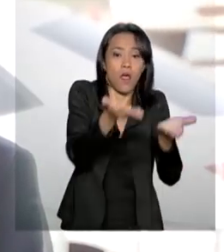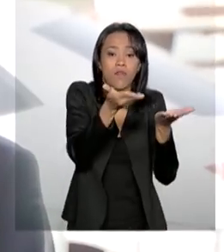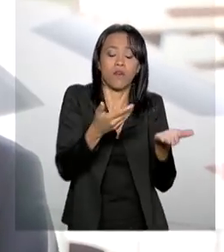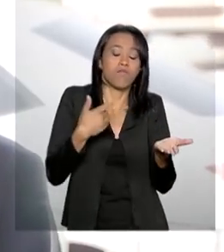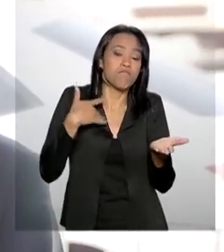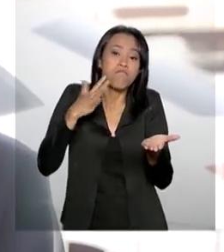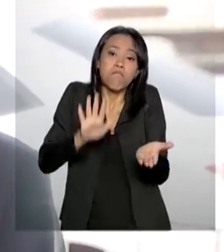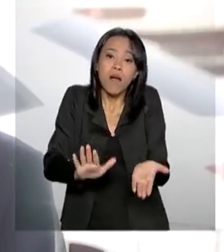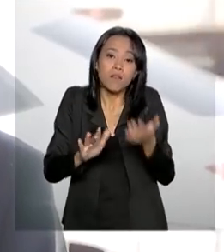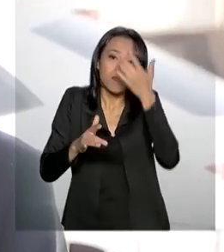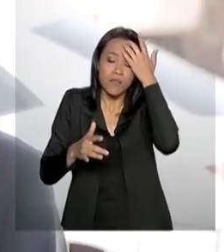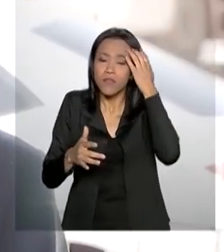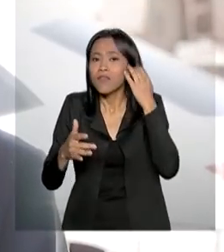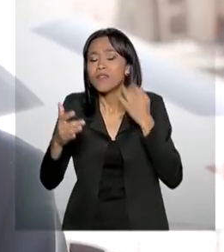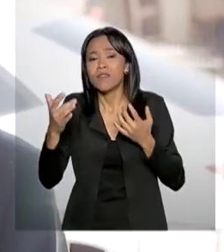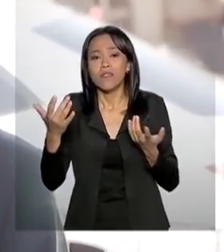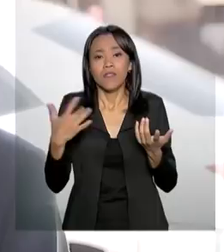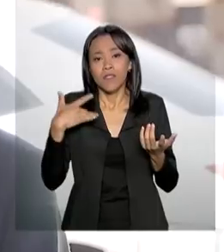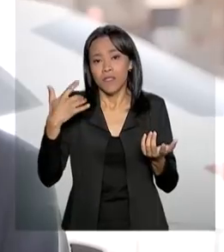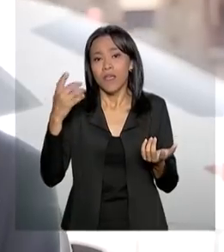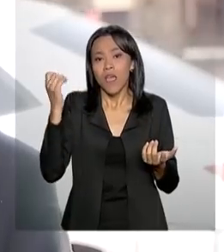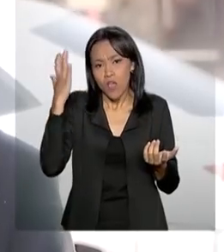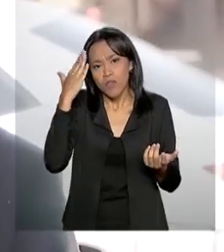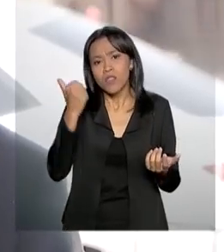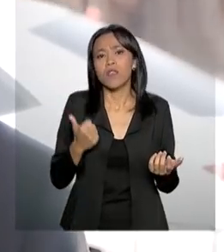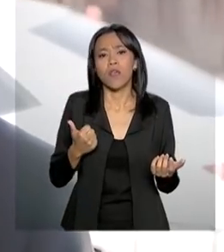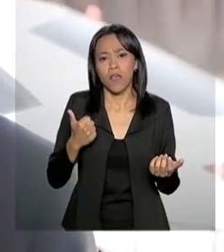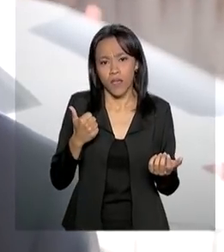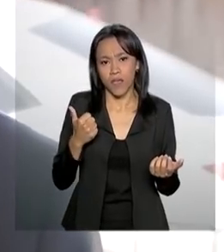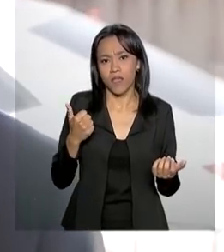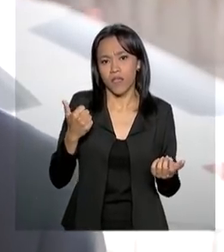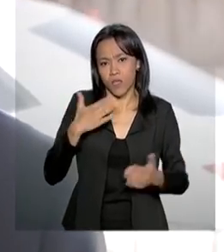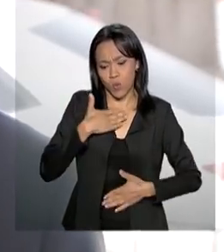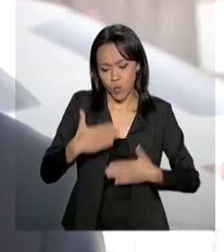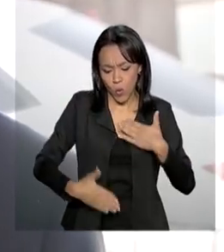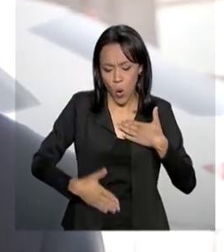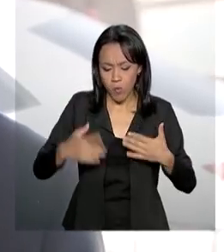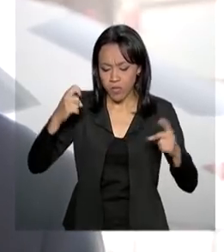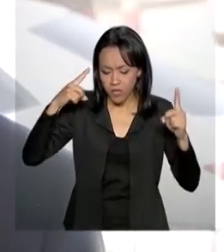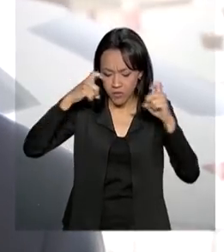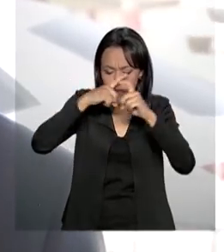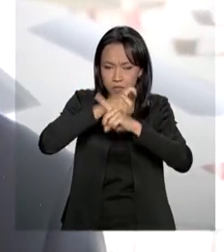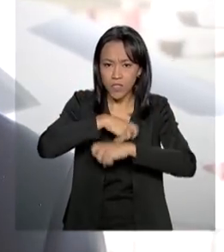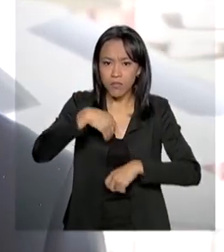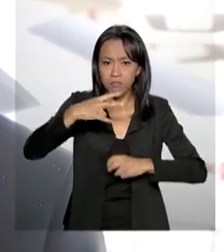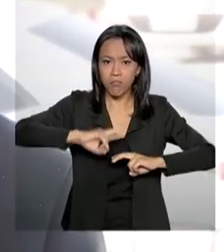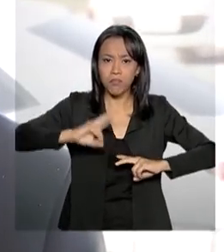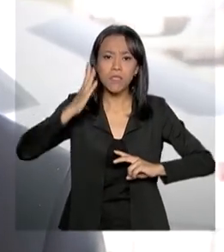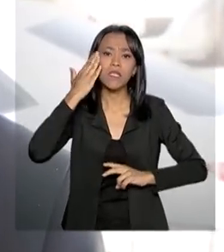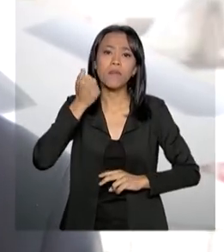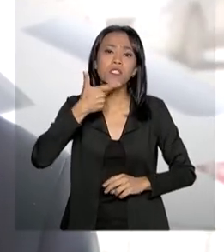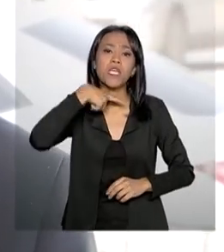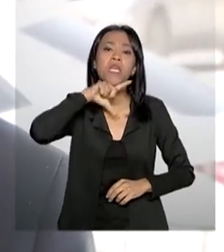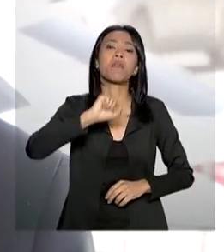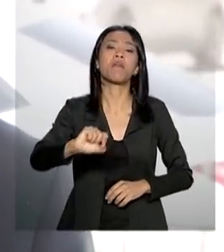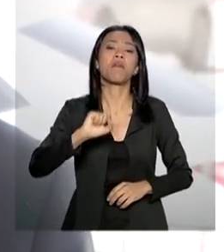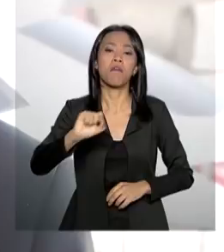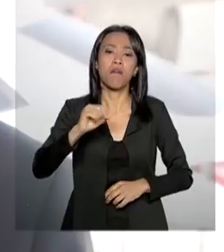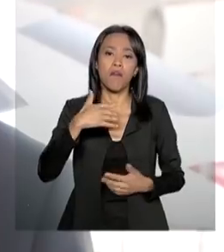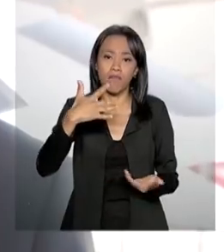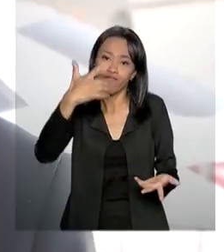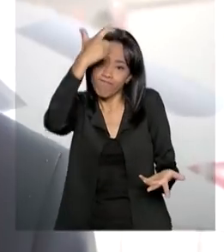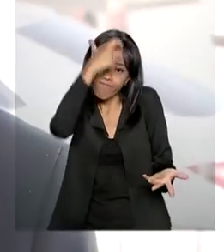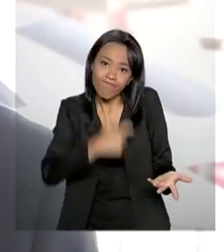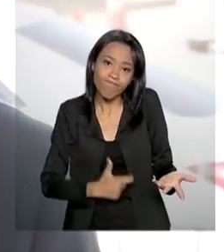nem acesso para tentar. Eu sei que a situação dos corpos é muito ruim, mas tem alguma coisa para dizer para